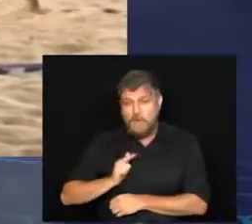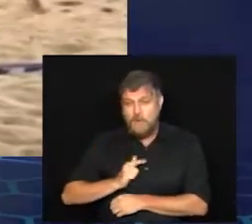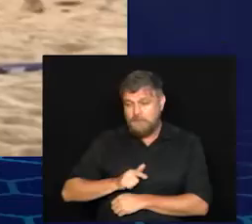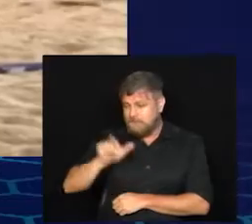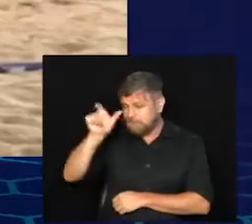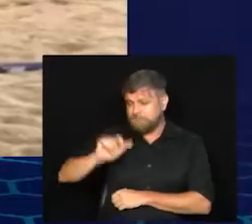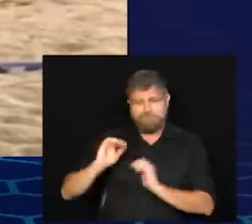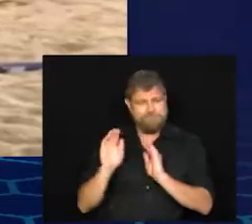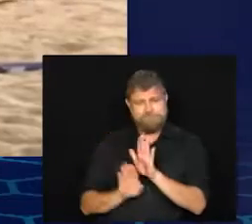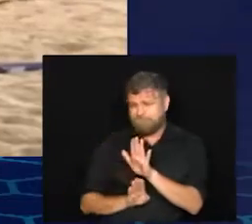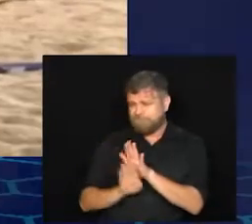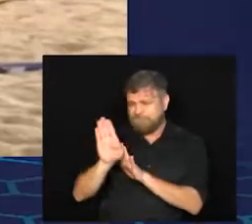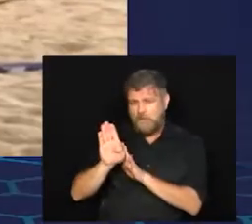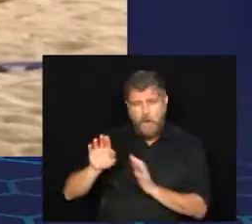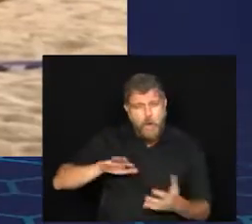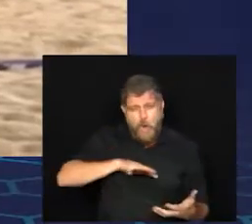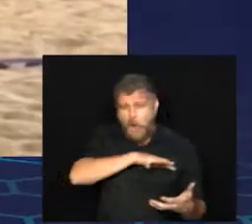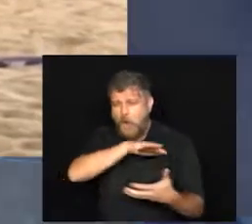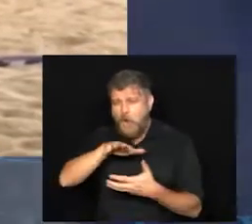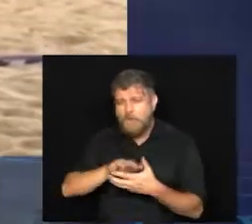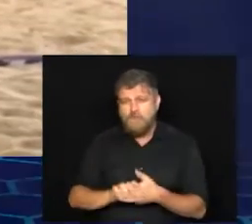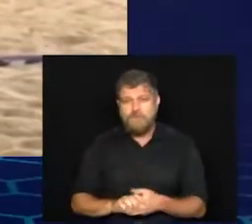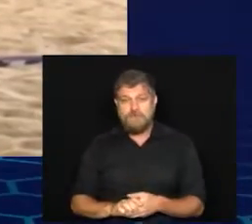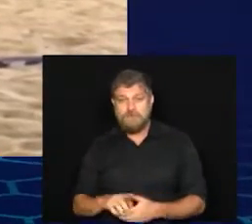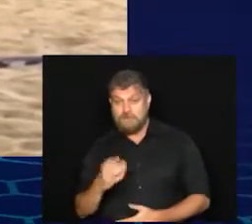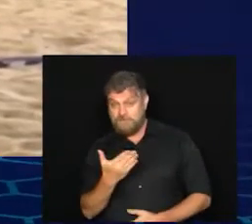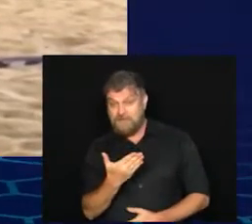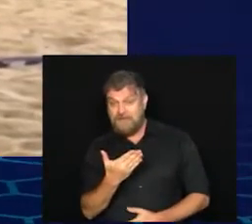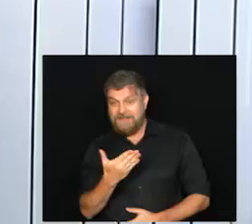dos melhores jogadores do mundo de futevôlei.